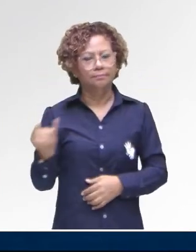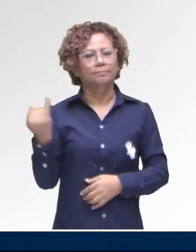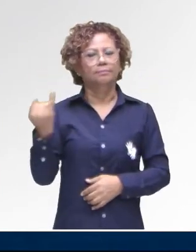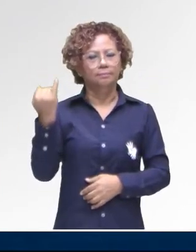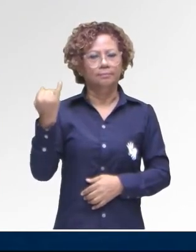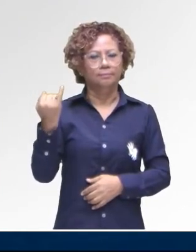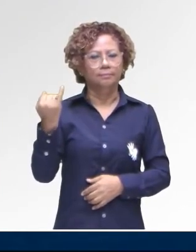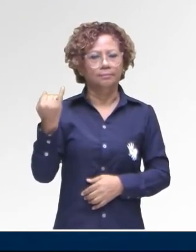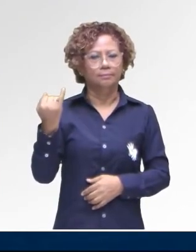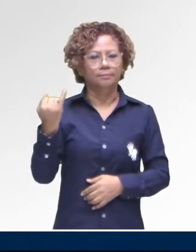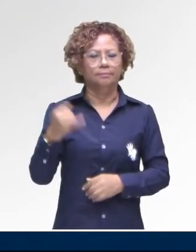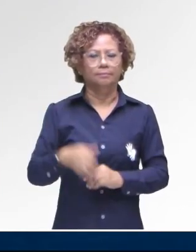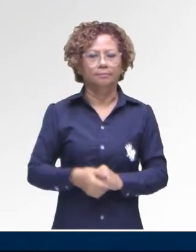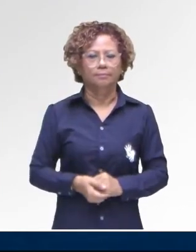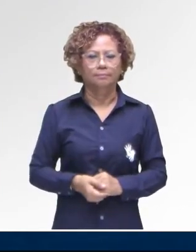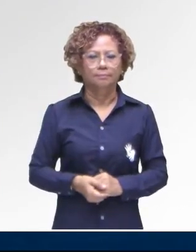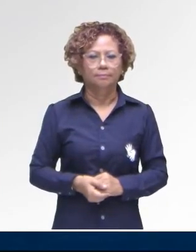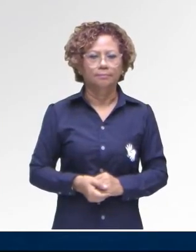com que